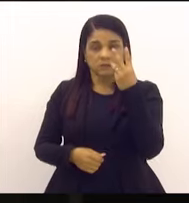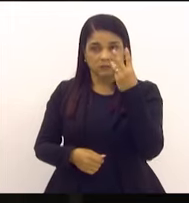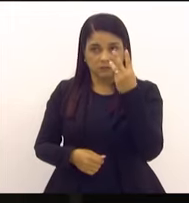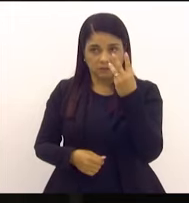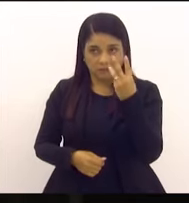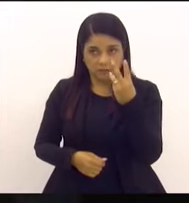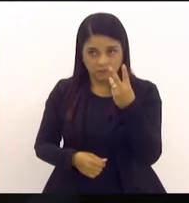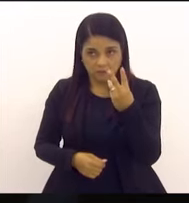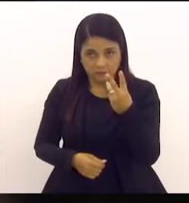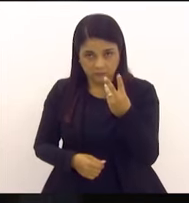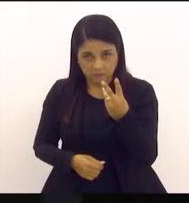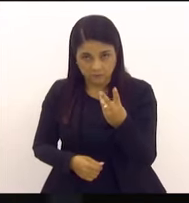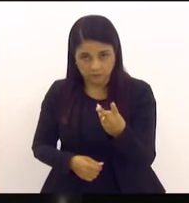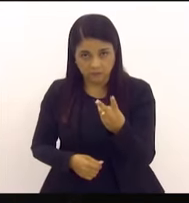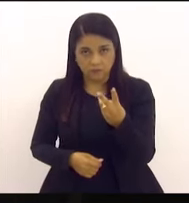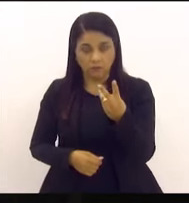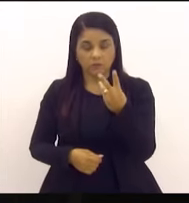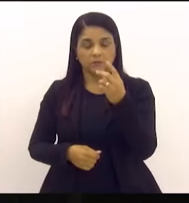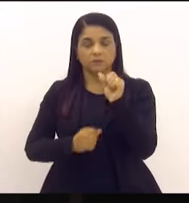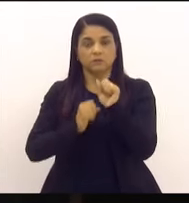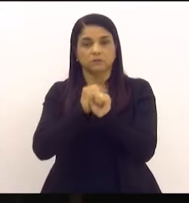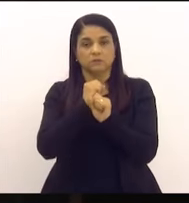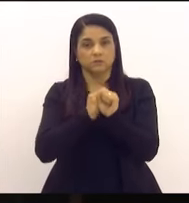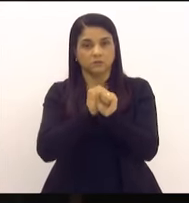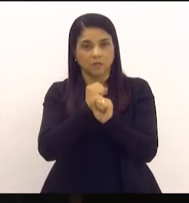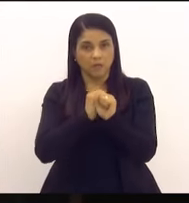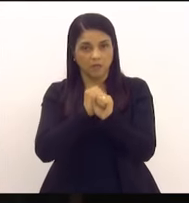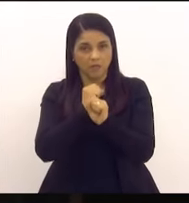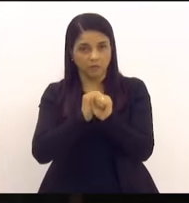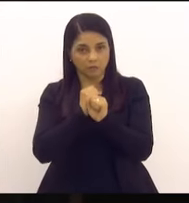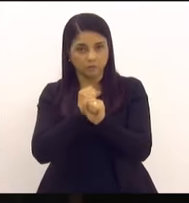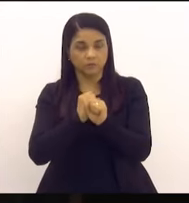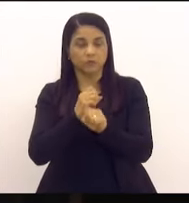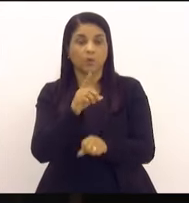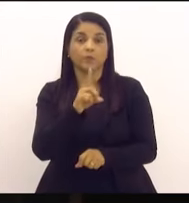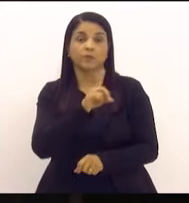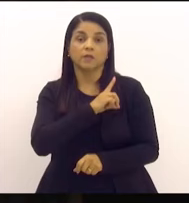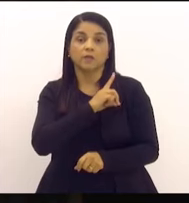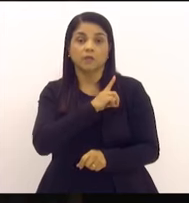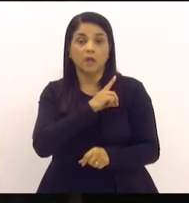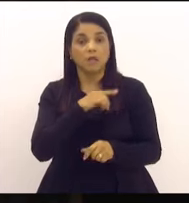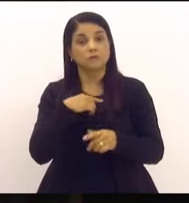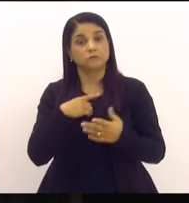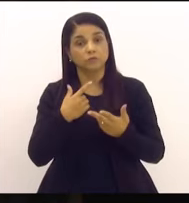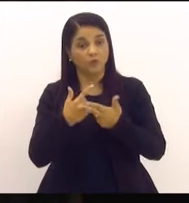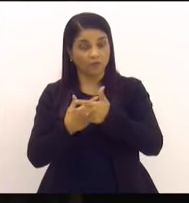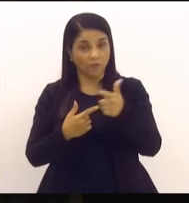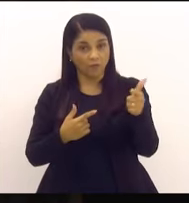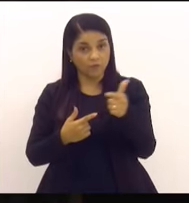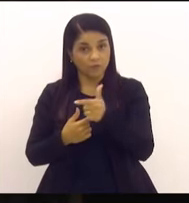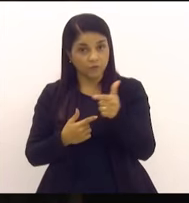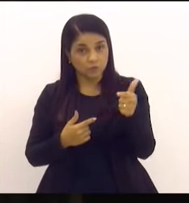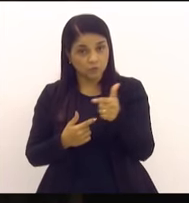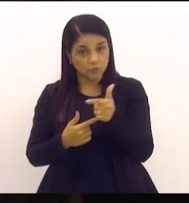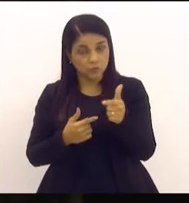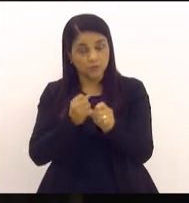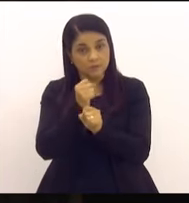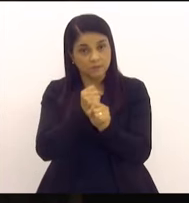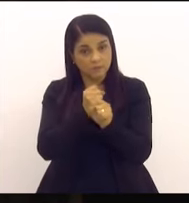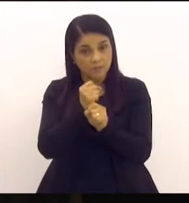sociedade como servidor público estadual da Polícia Civil do Estado do Rio de